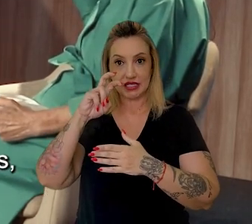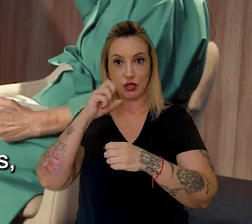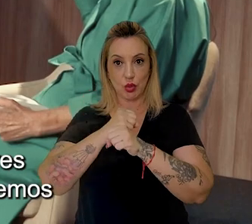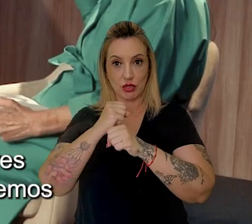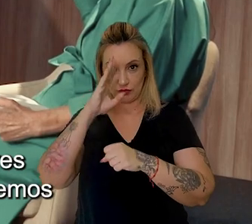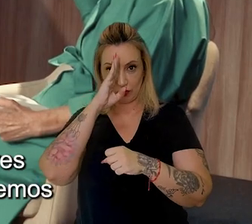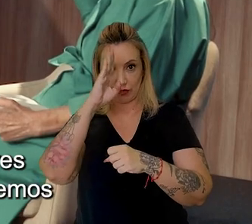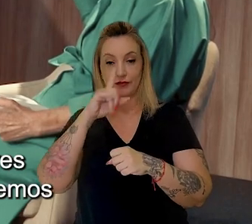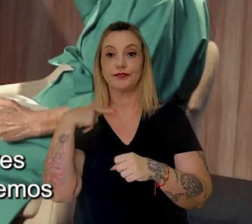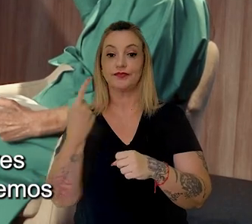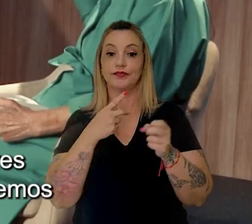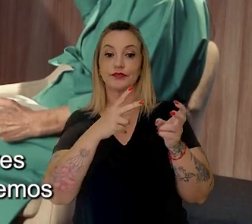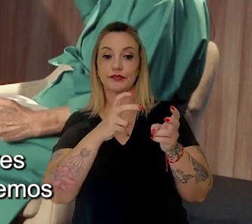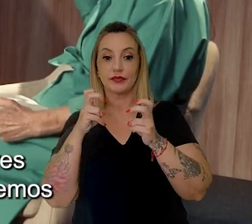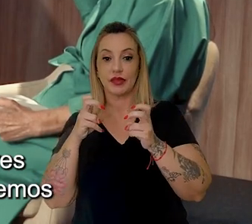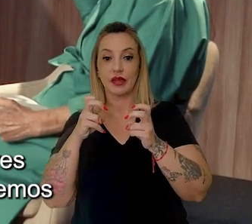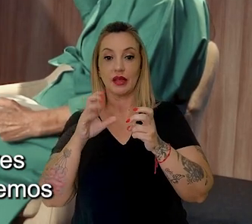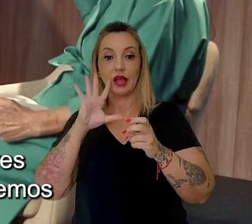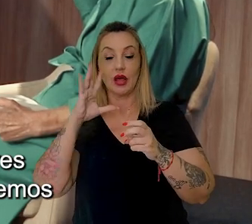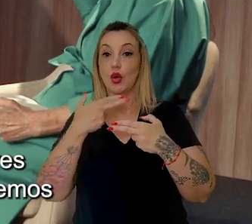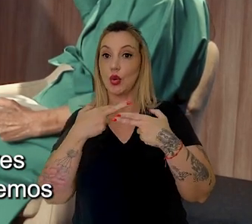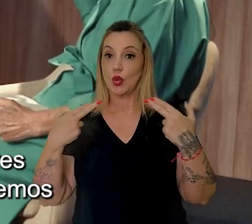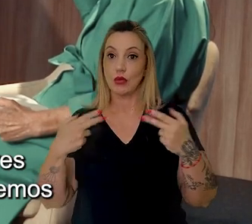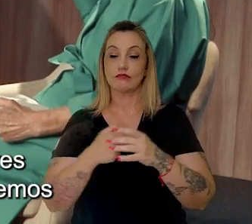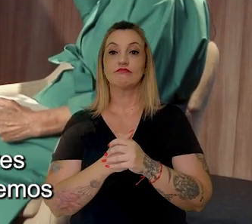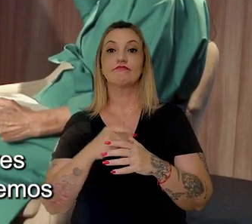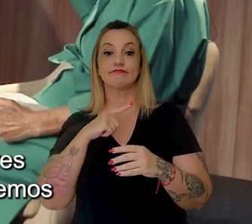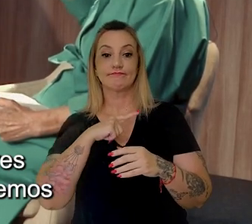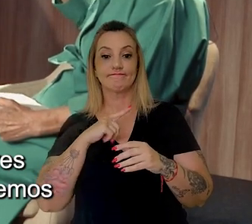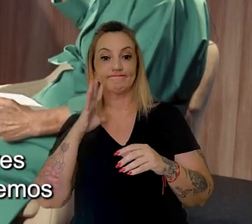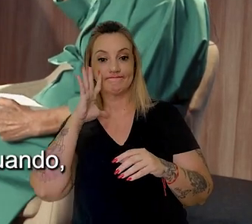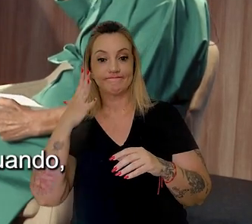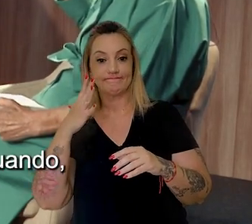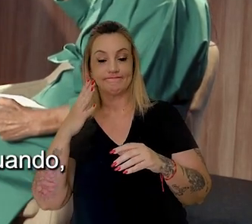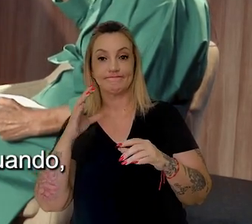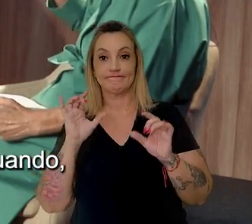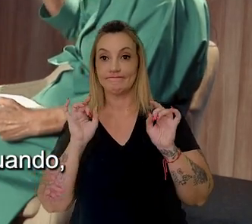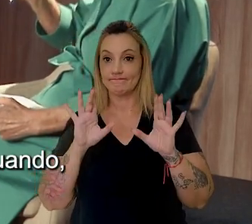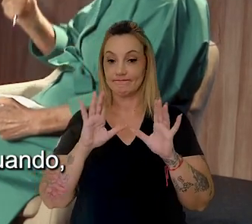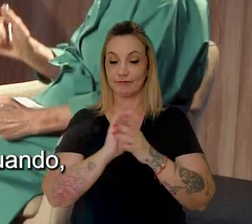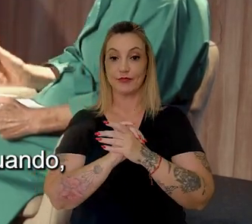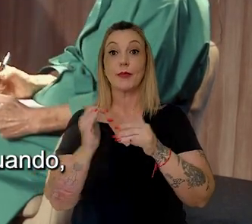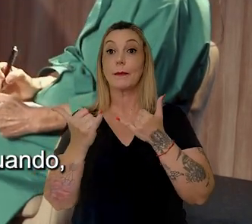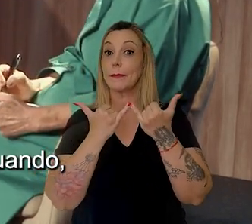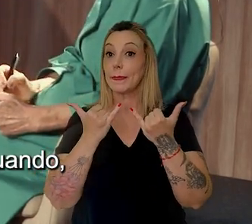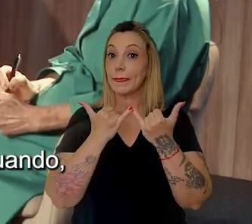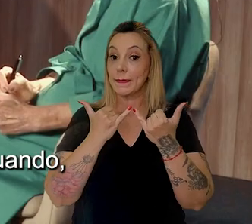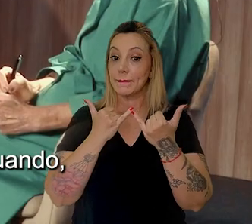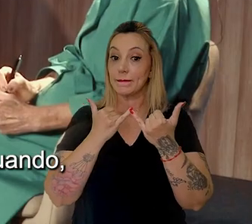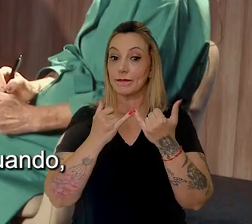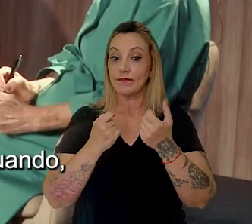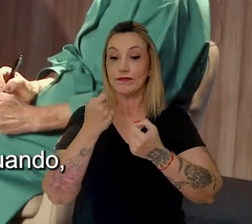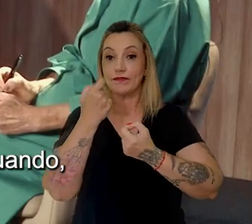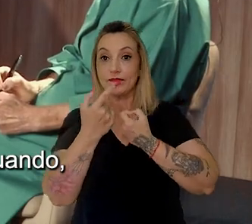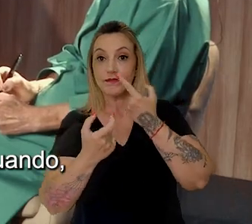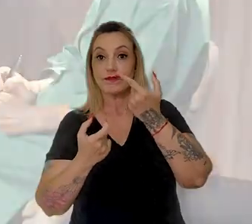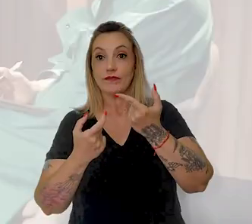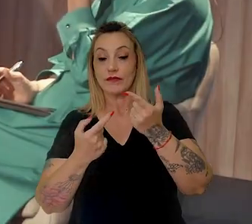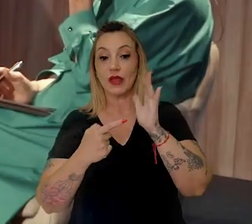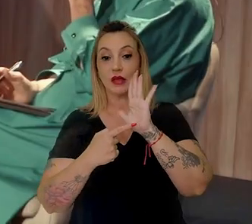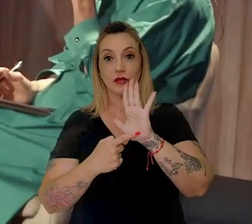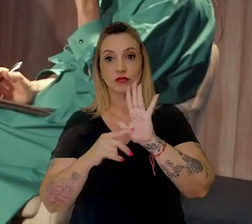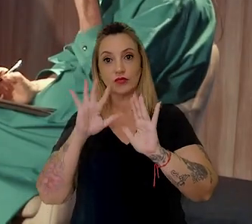principalmente a gente percebeu que tem dois fatores acontecendo que tem os eventos extremos que Uhum parece que aparecem de vez em quando e que não vão